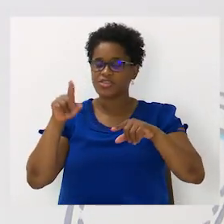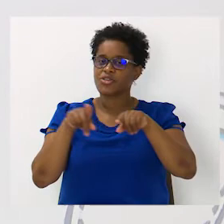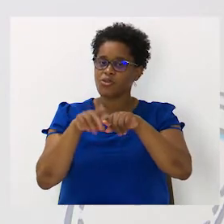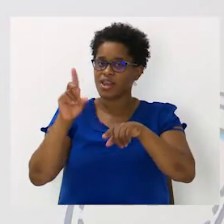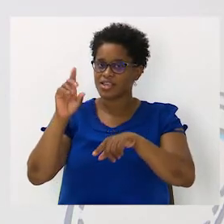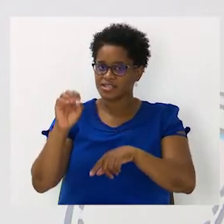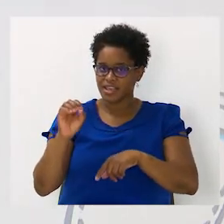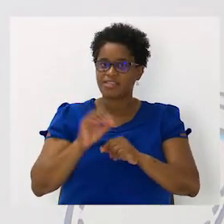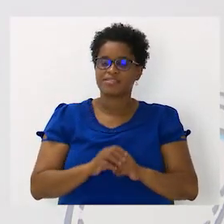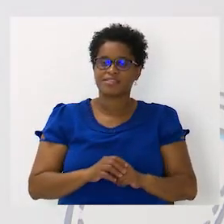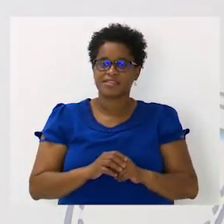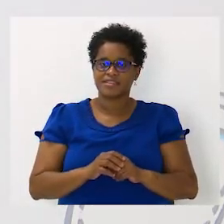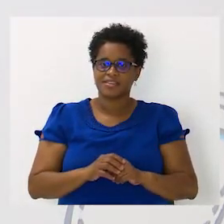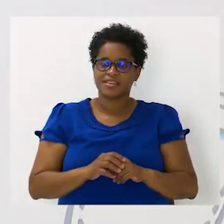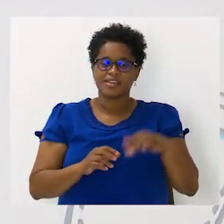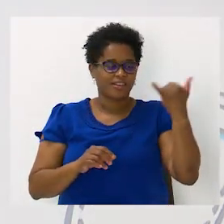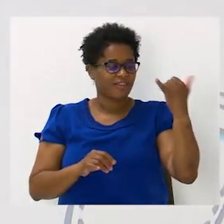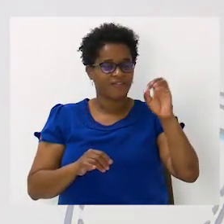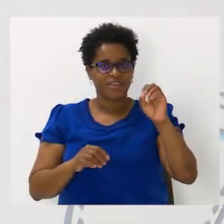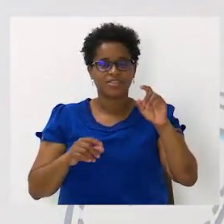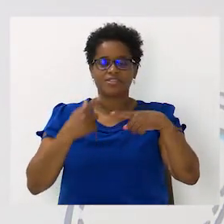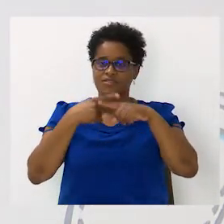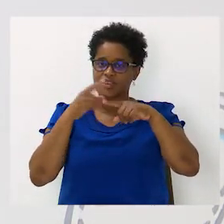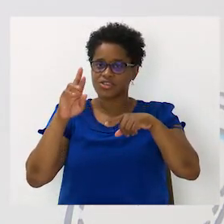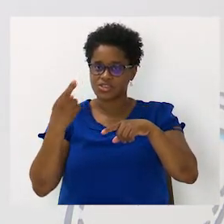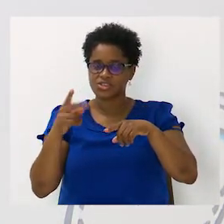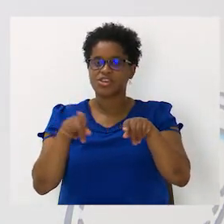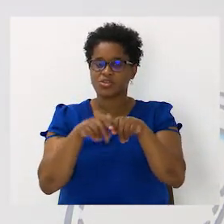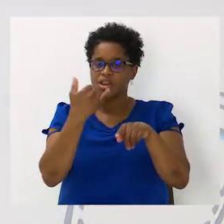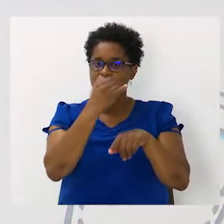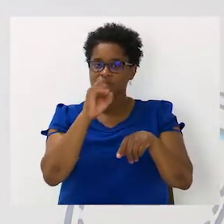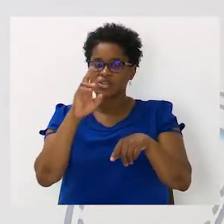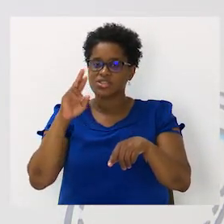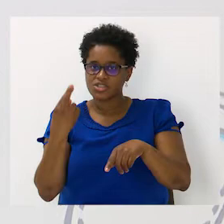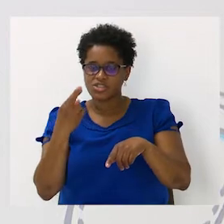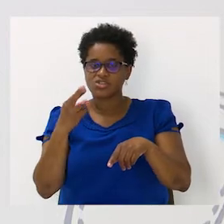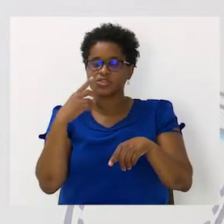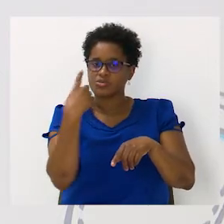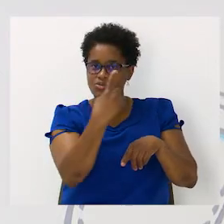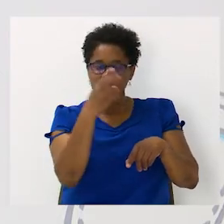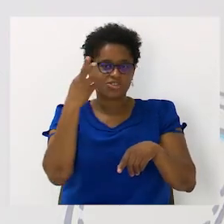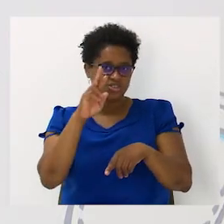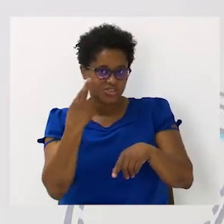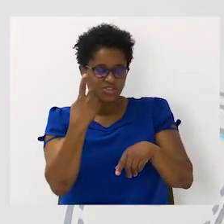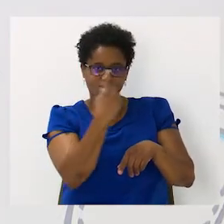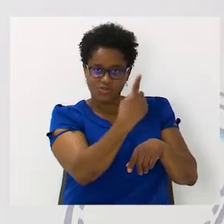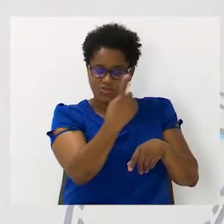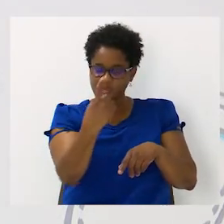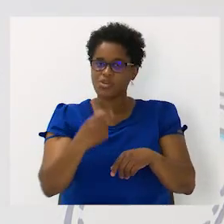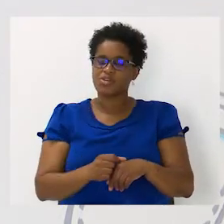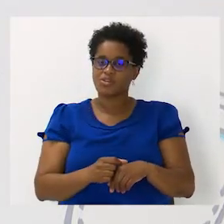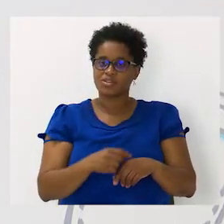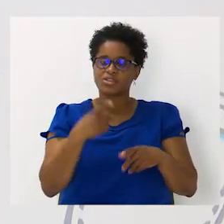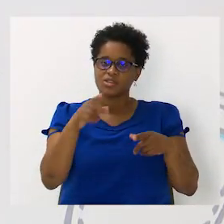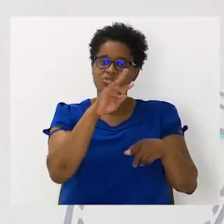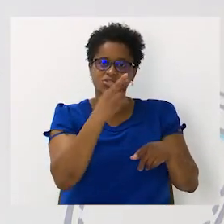igual a 60 e 20 multiplica por x dá 20x. Isolamos o valor de x, então temos que x é igual